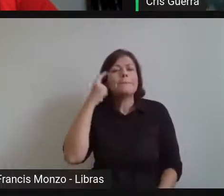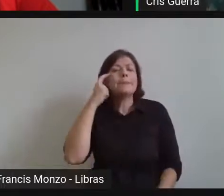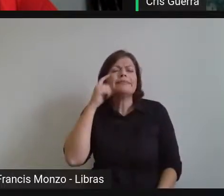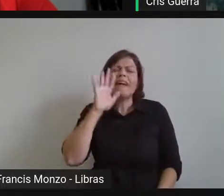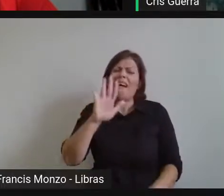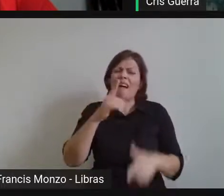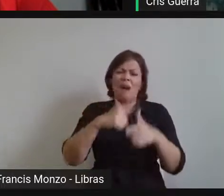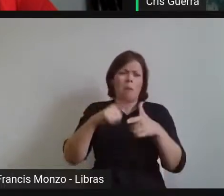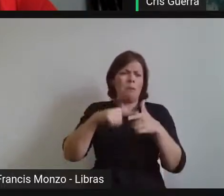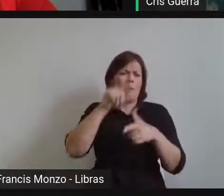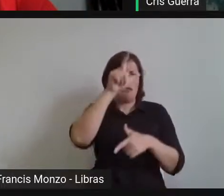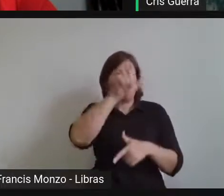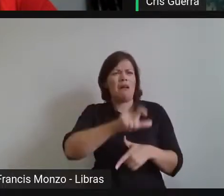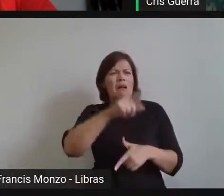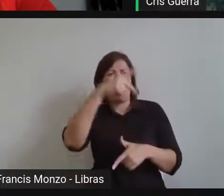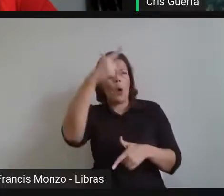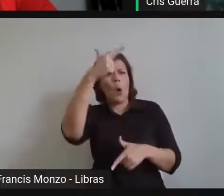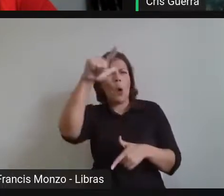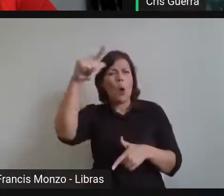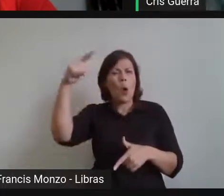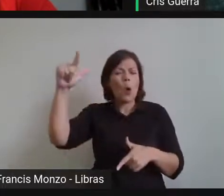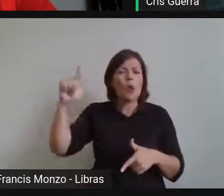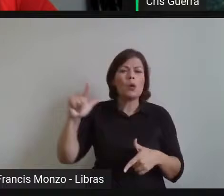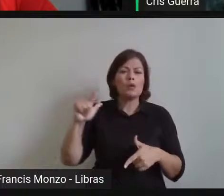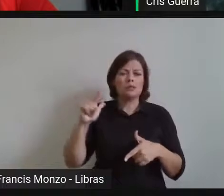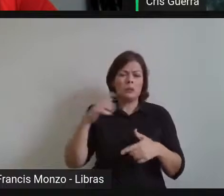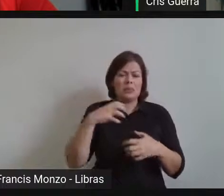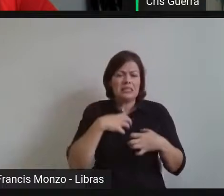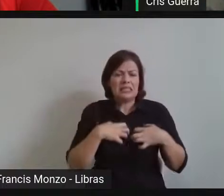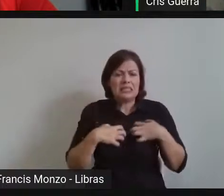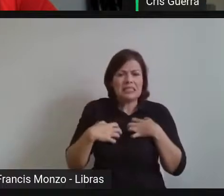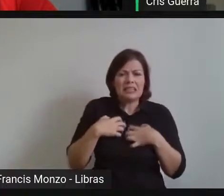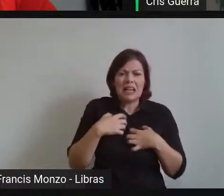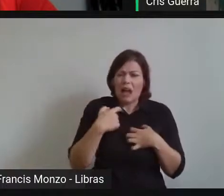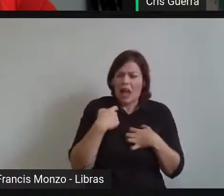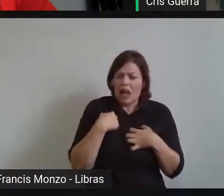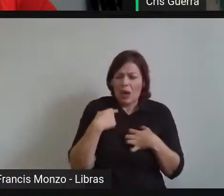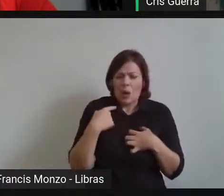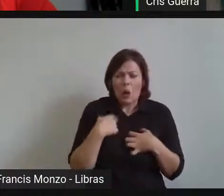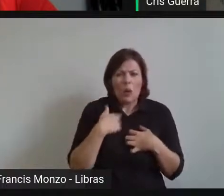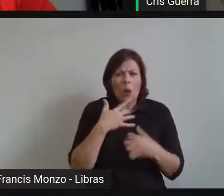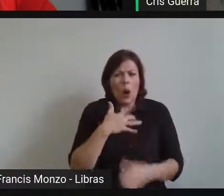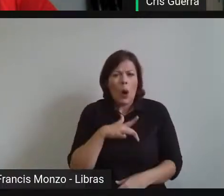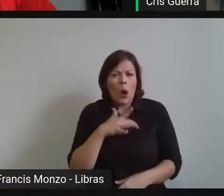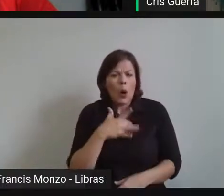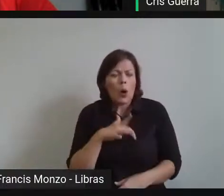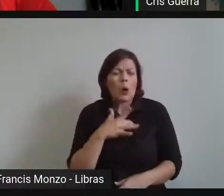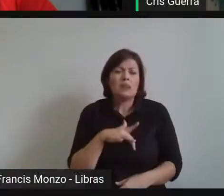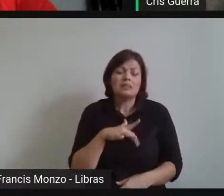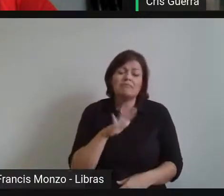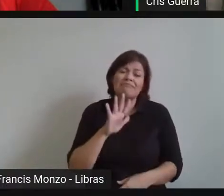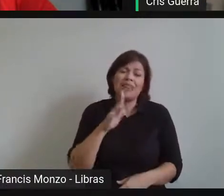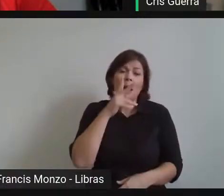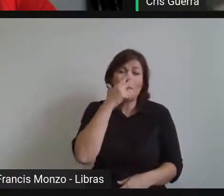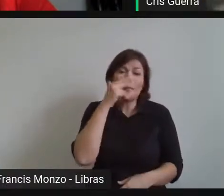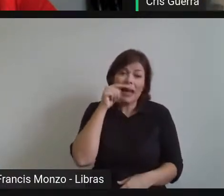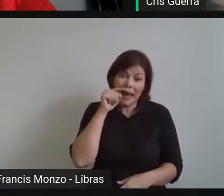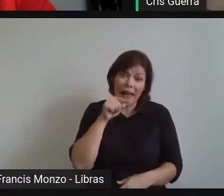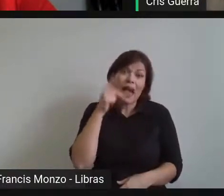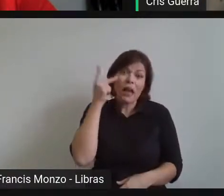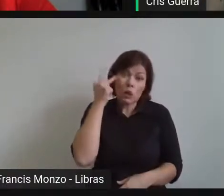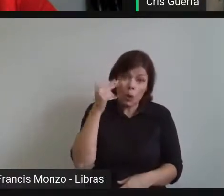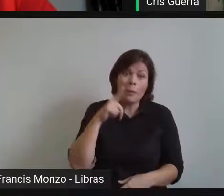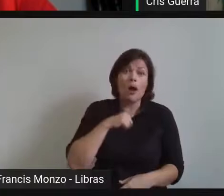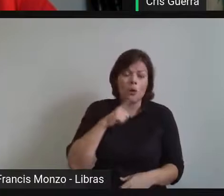você fica na vitimização, eu acho que são fases do luto que são até normais. A